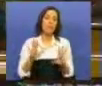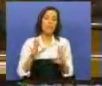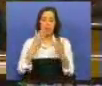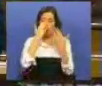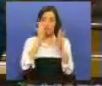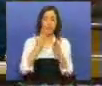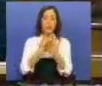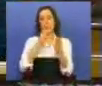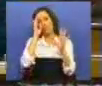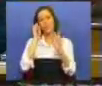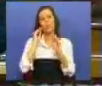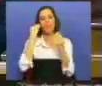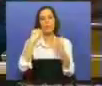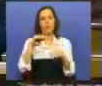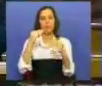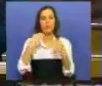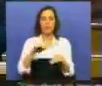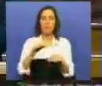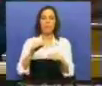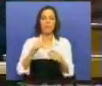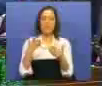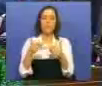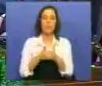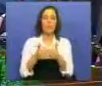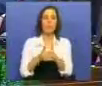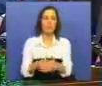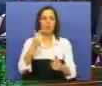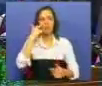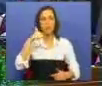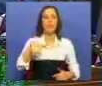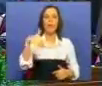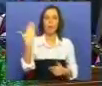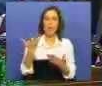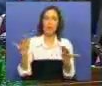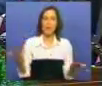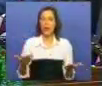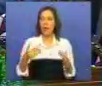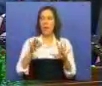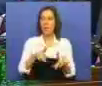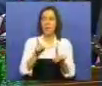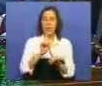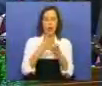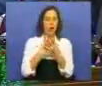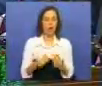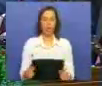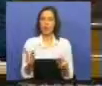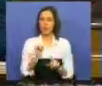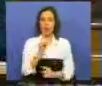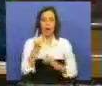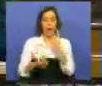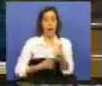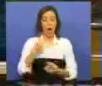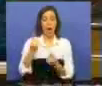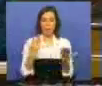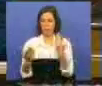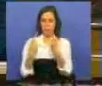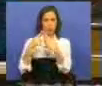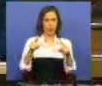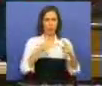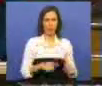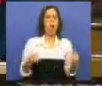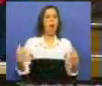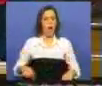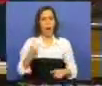a democratização do ensino foi um processo extraordinário, mas ele não resolveu algumas das contradições que